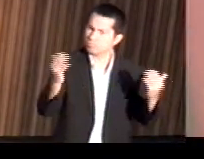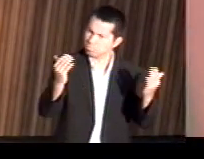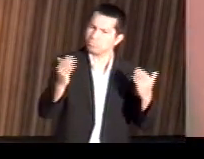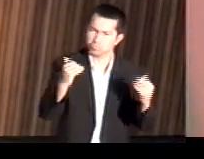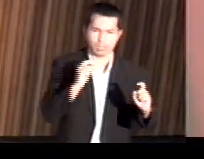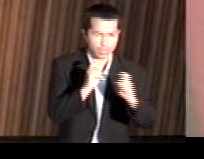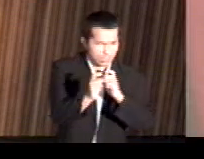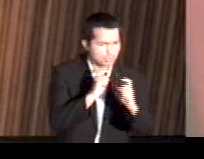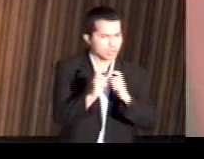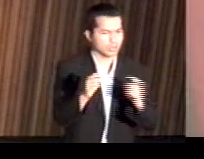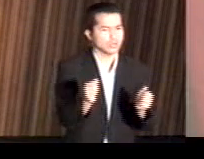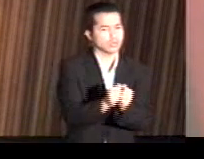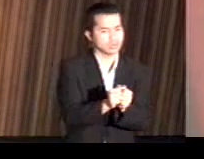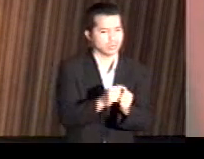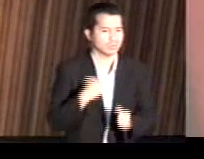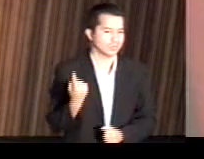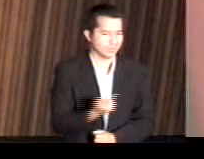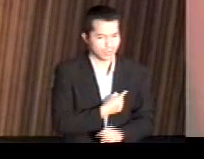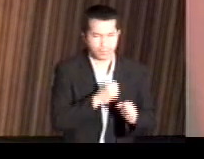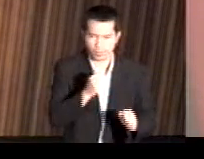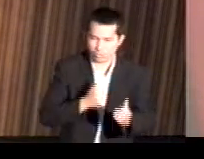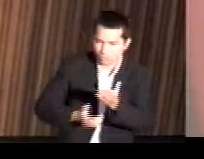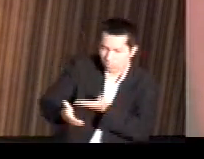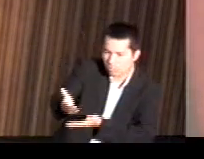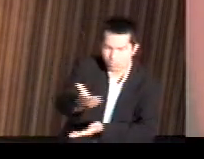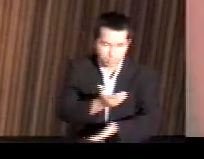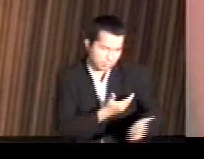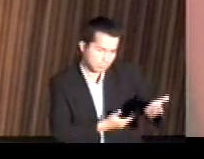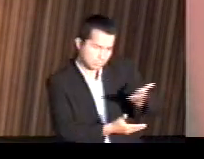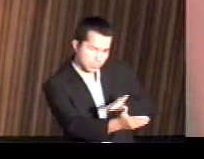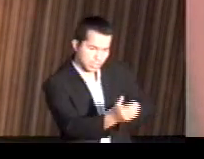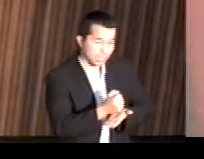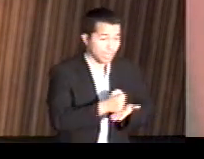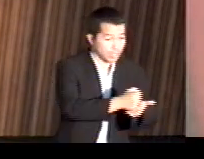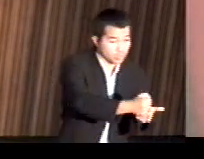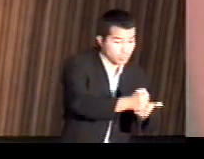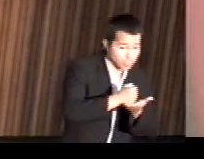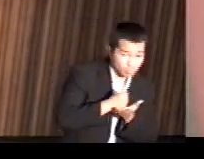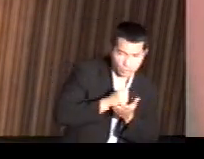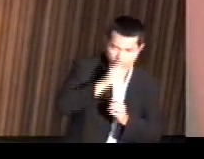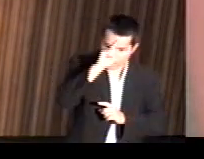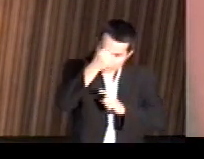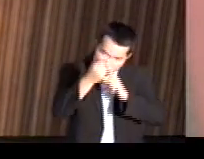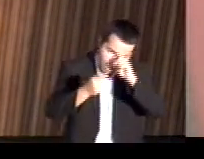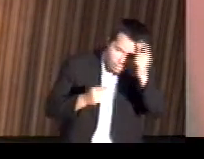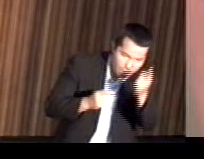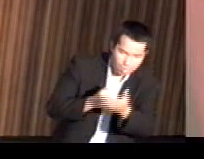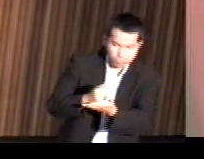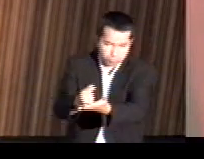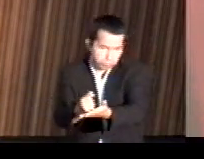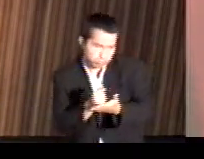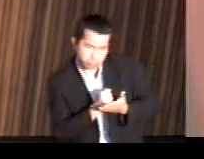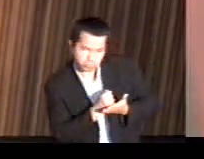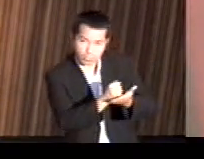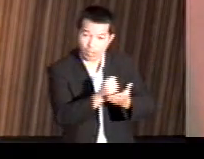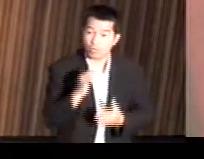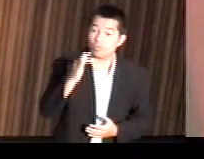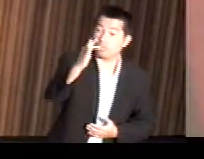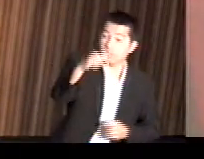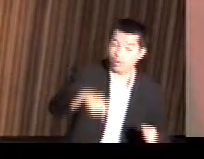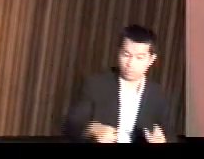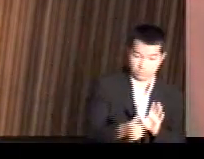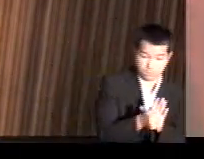celebrar a Deus, ministrar um na vida do outro e apresentar o sonho que Deus colocou no nosso coração. Então todos